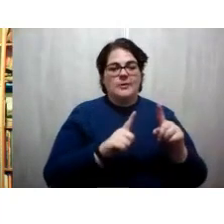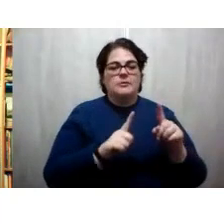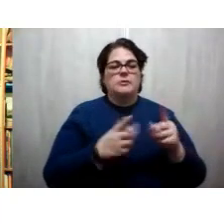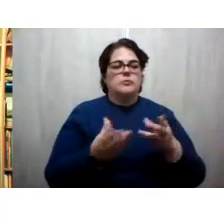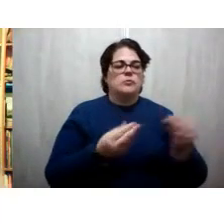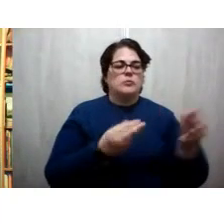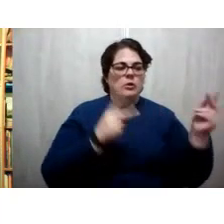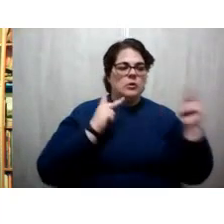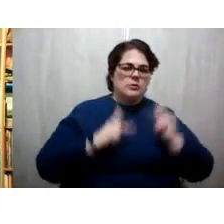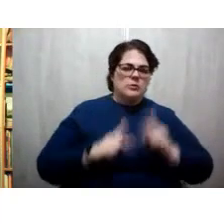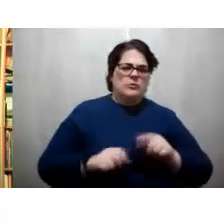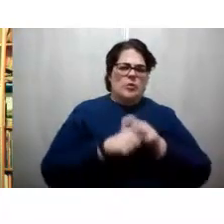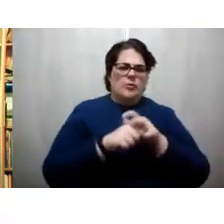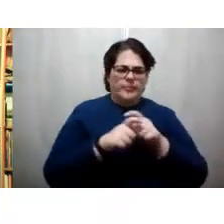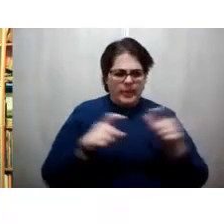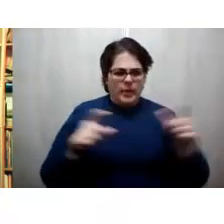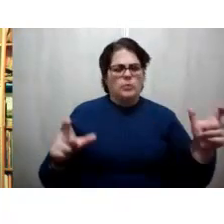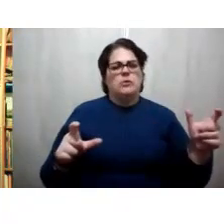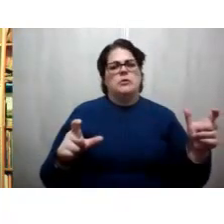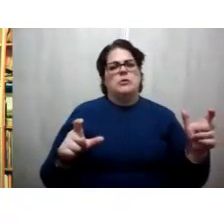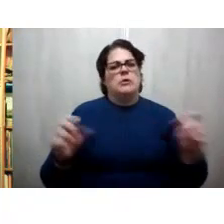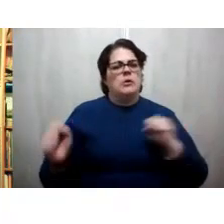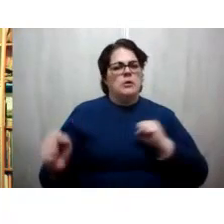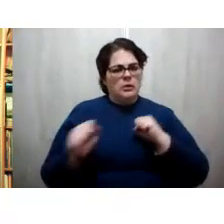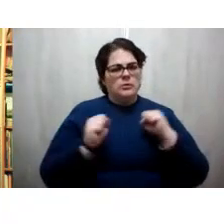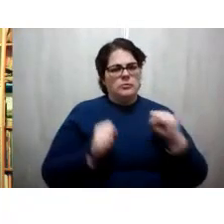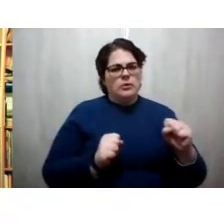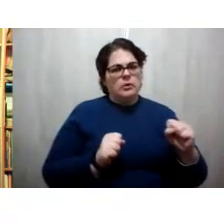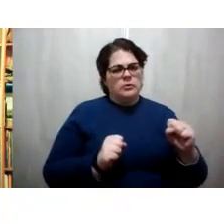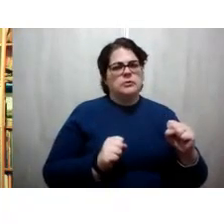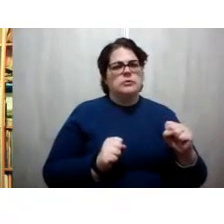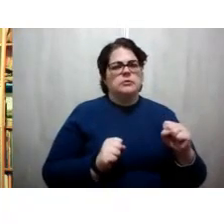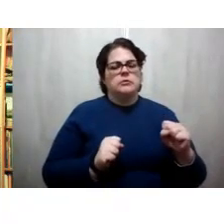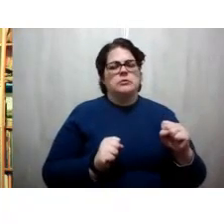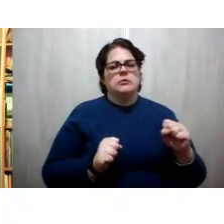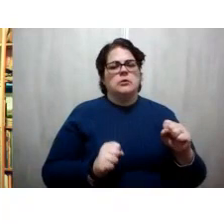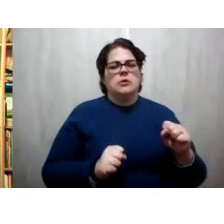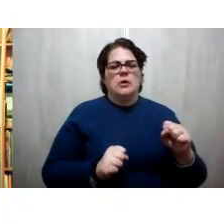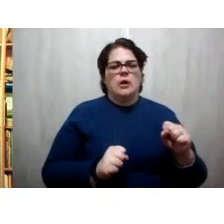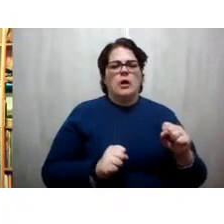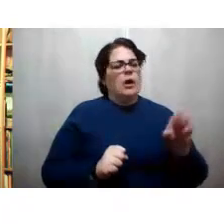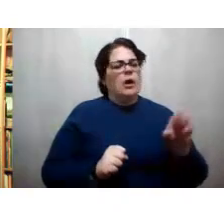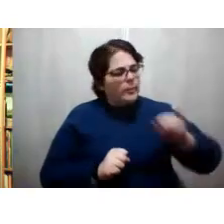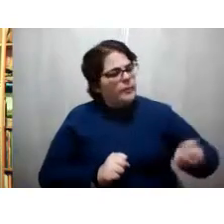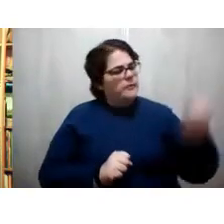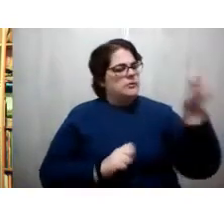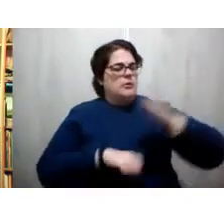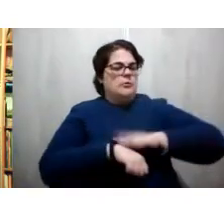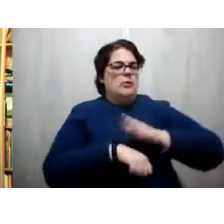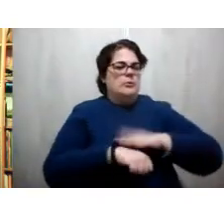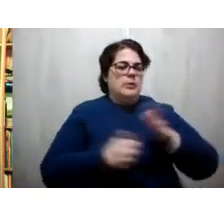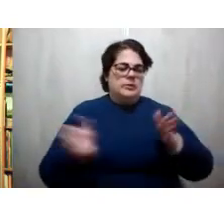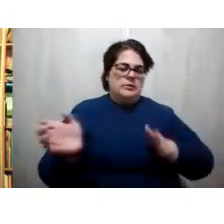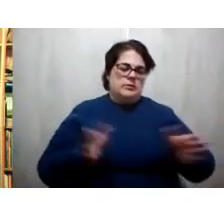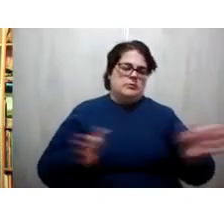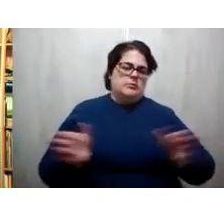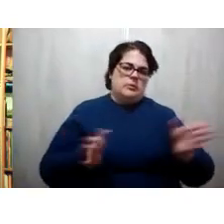que são atingidas, que podem se beneficiar desse recurso de acessibilidade, está